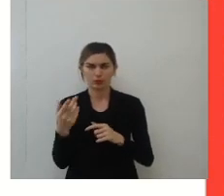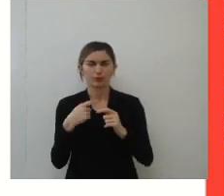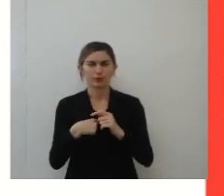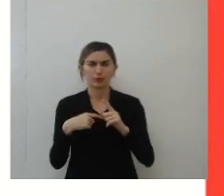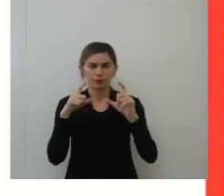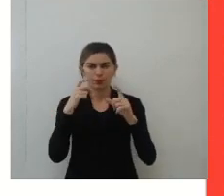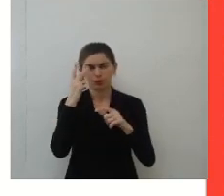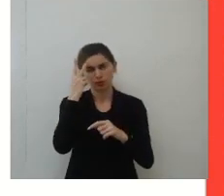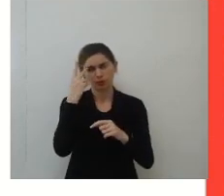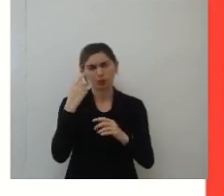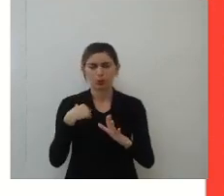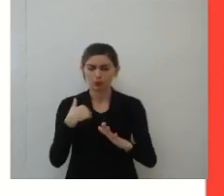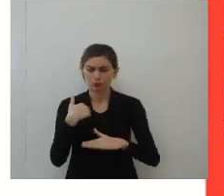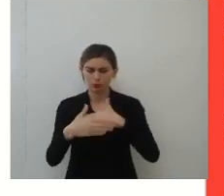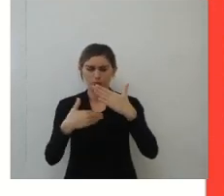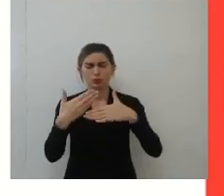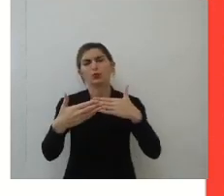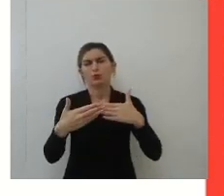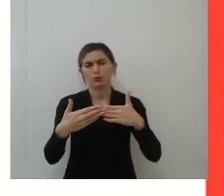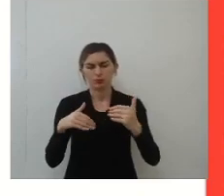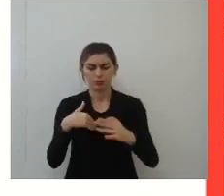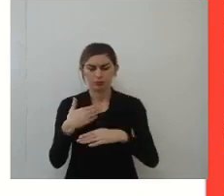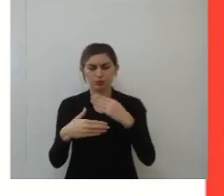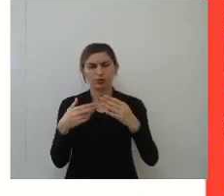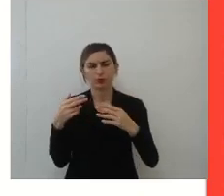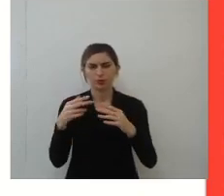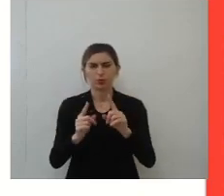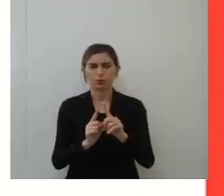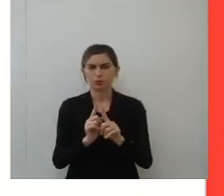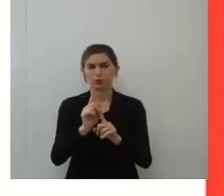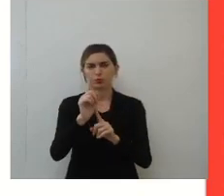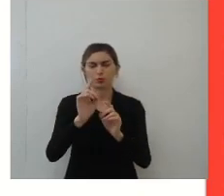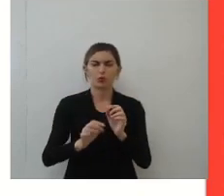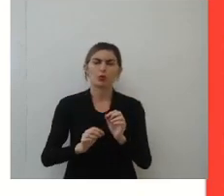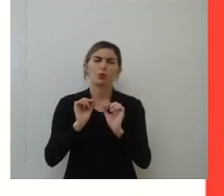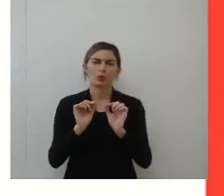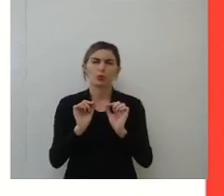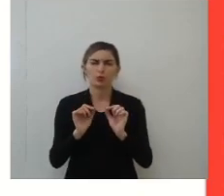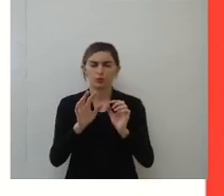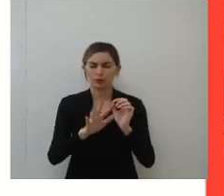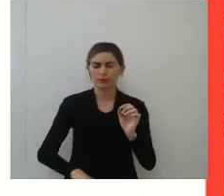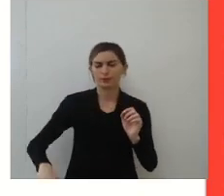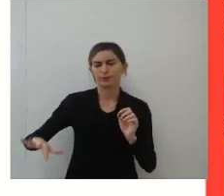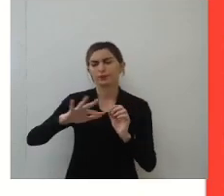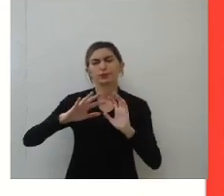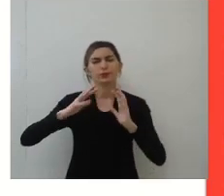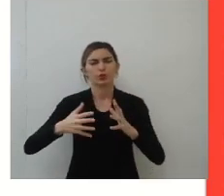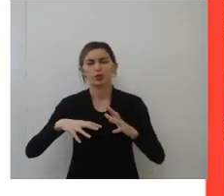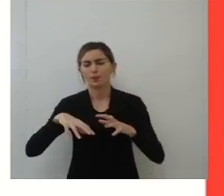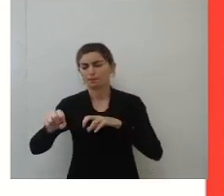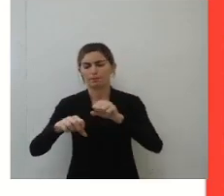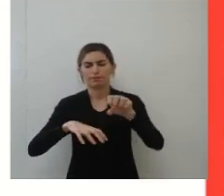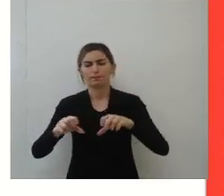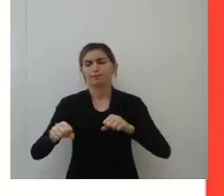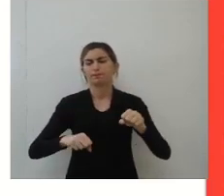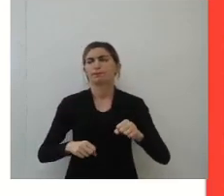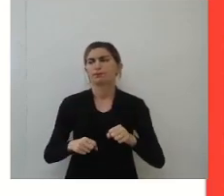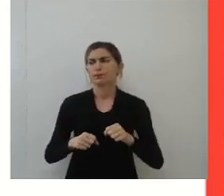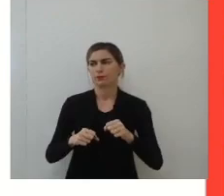tem aí o avanço do processo de verticalização sobre as áreas que já haviam sido ocupadas de